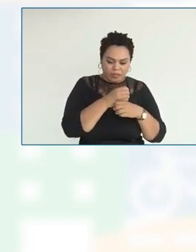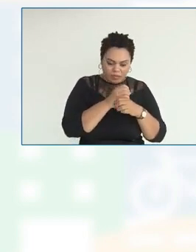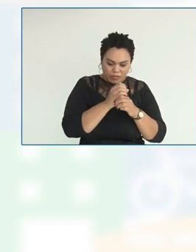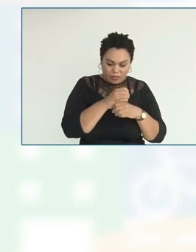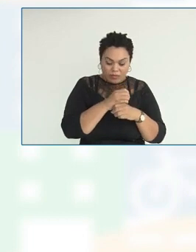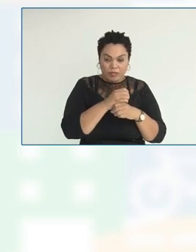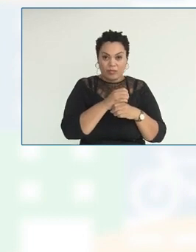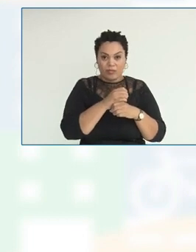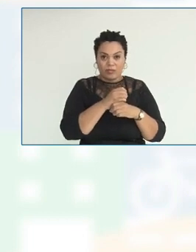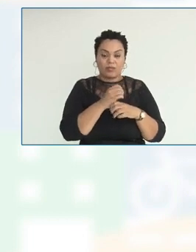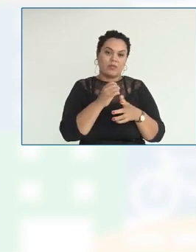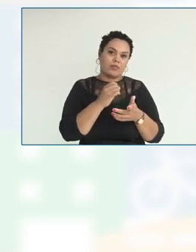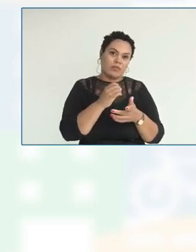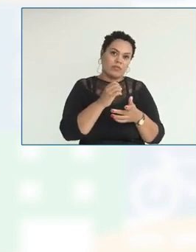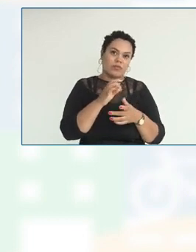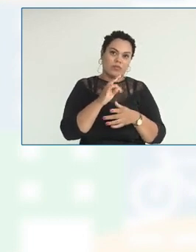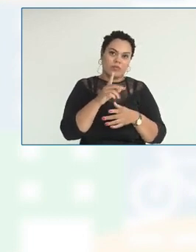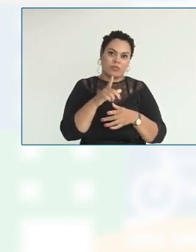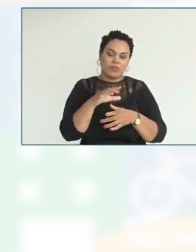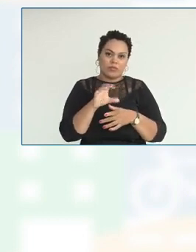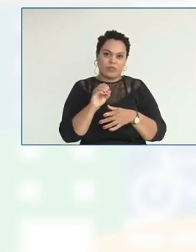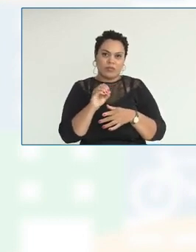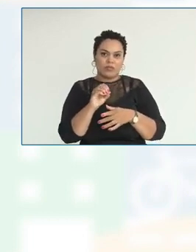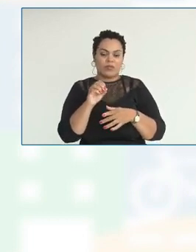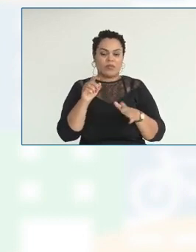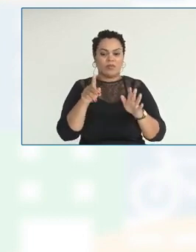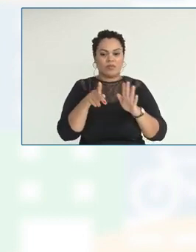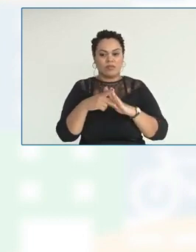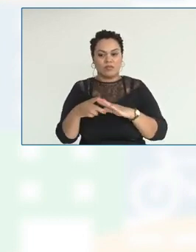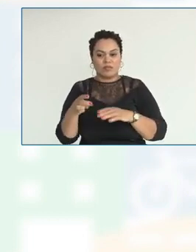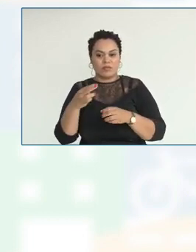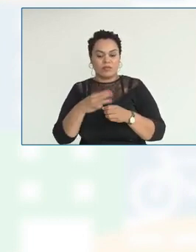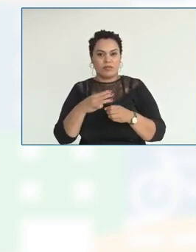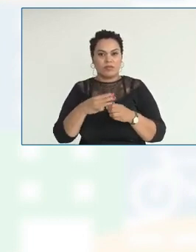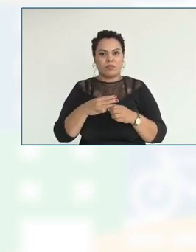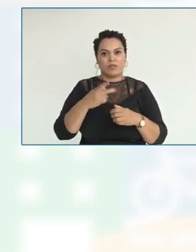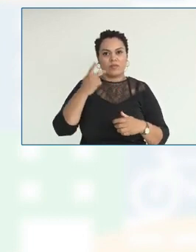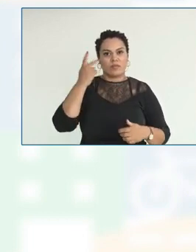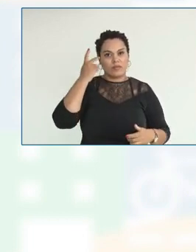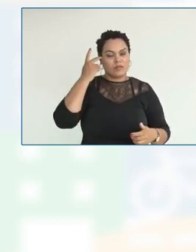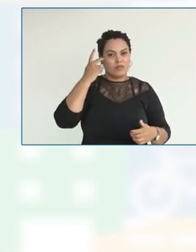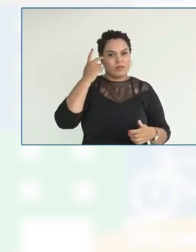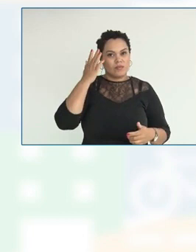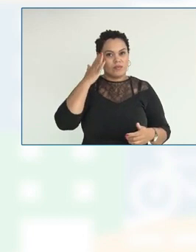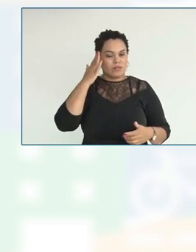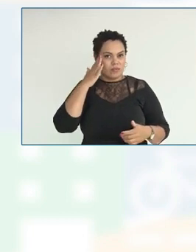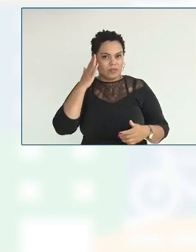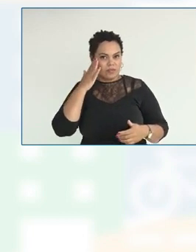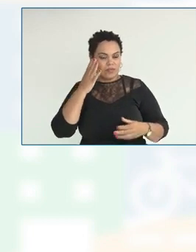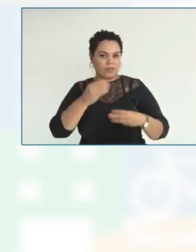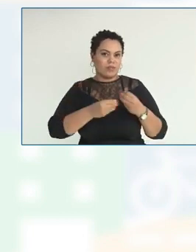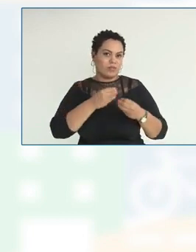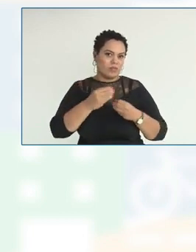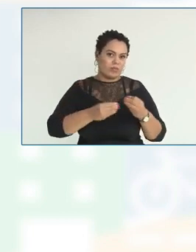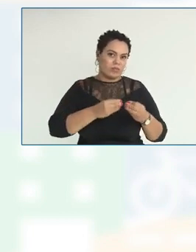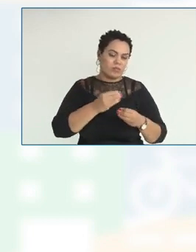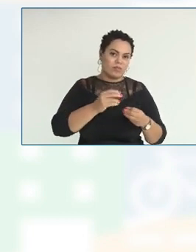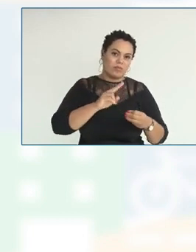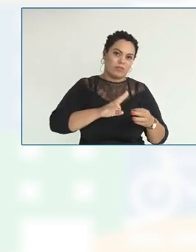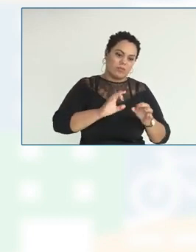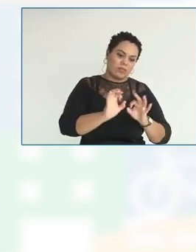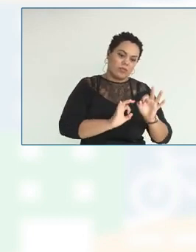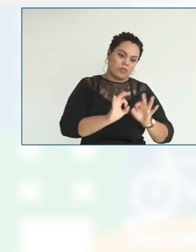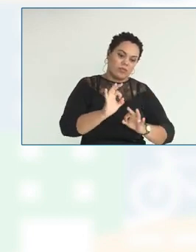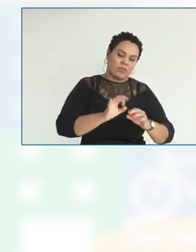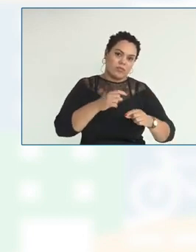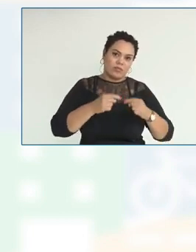notificações de intoxicações no município de São Paulo, diagnosticando a situação epidemiológica nos territórios como instrumento do planejamento de políticas públicas de saúde.